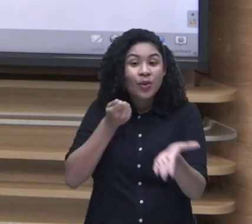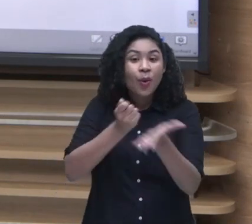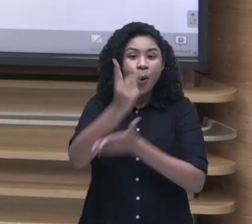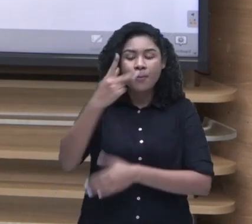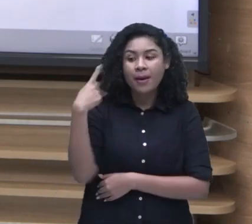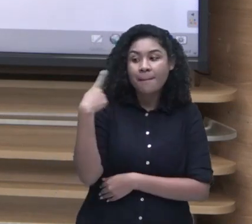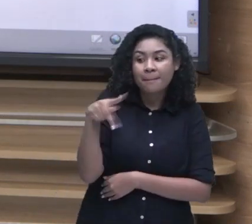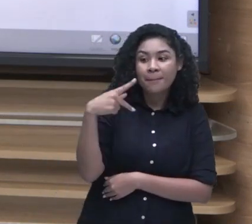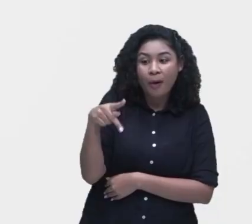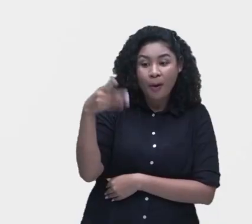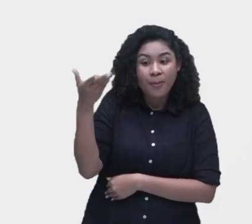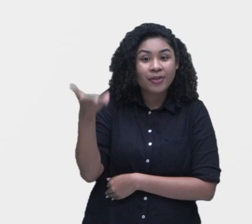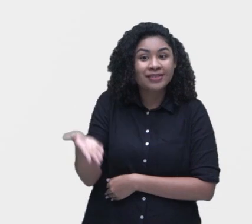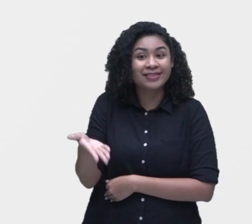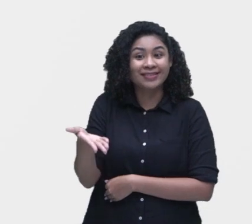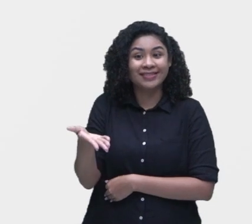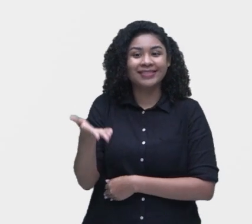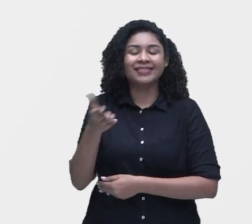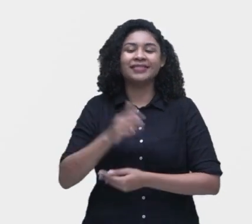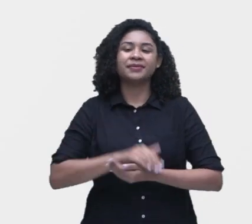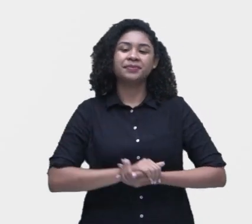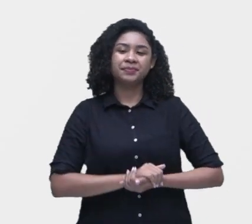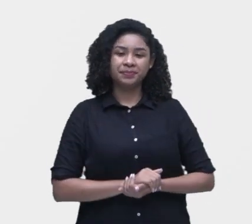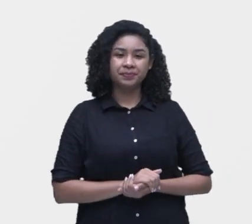o negativo,